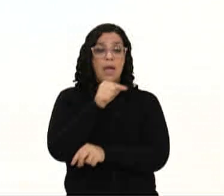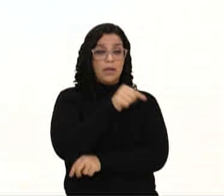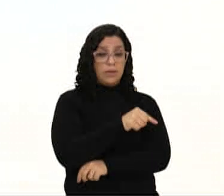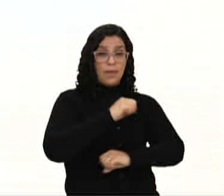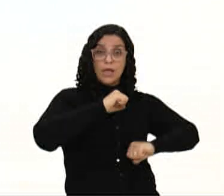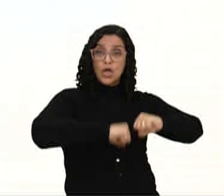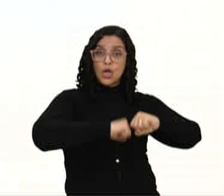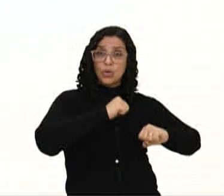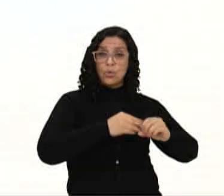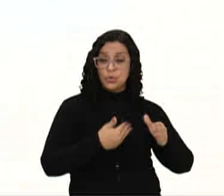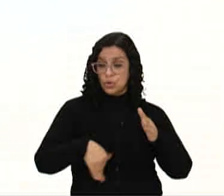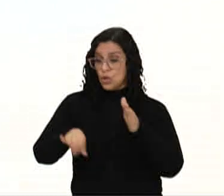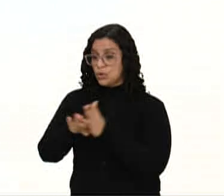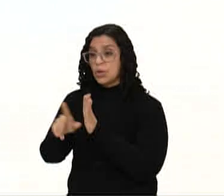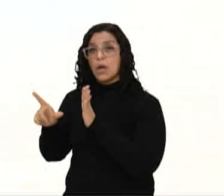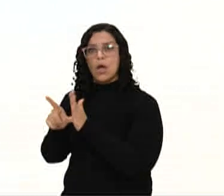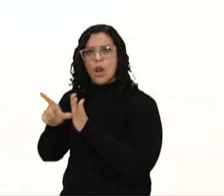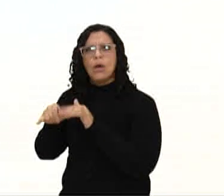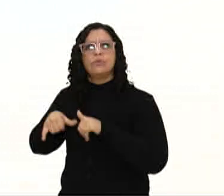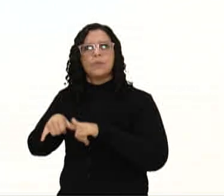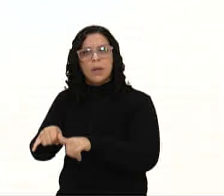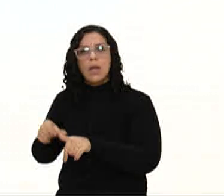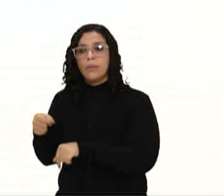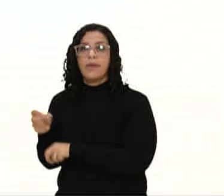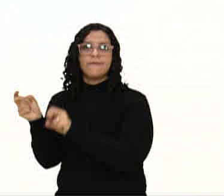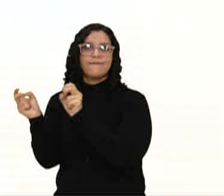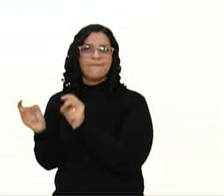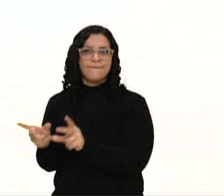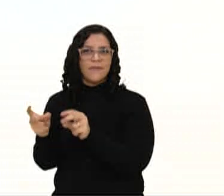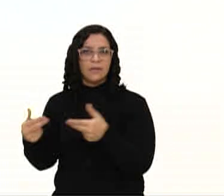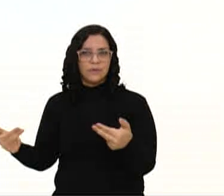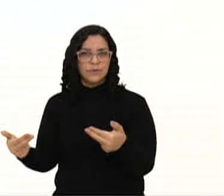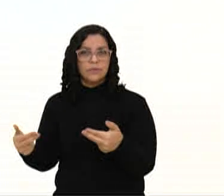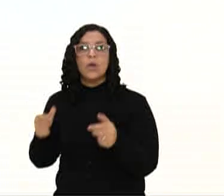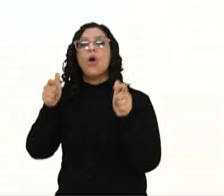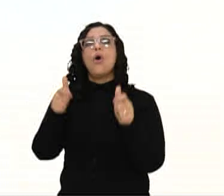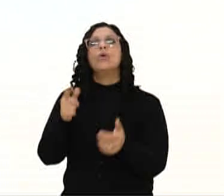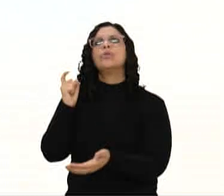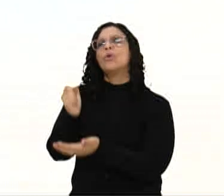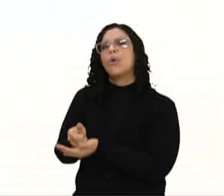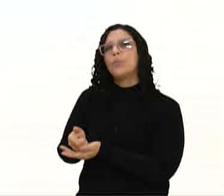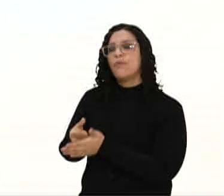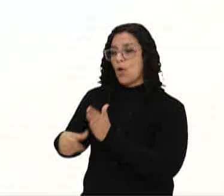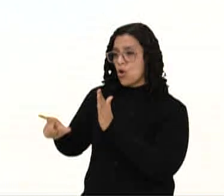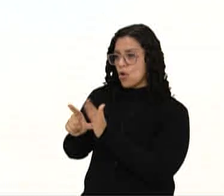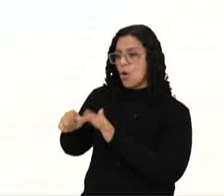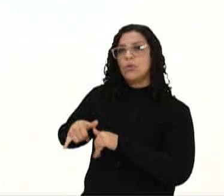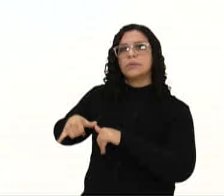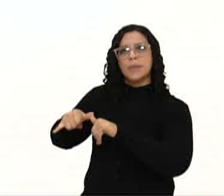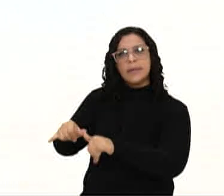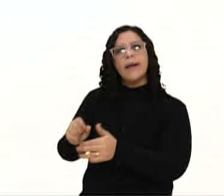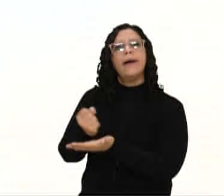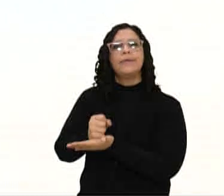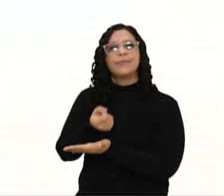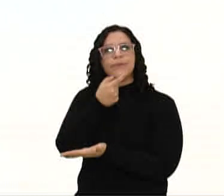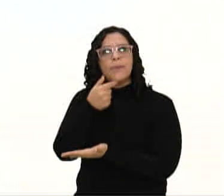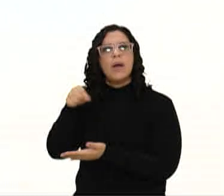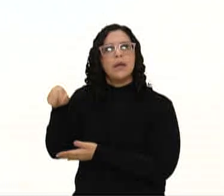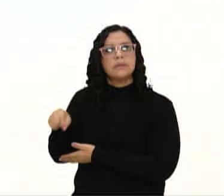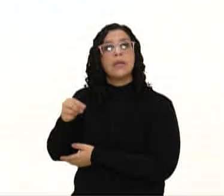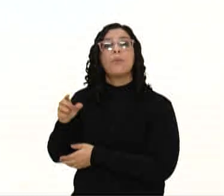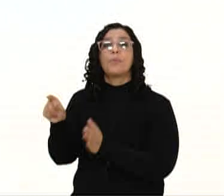daquelas mercadorias que foram fabricadas lá na indústria, certo? Então, onde eu vou comprar? Nas lojas, nos supermercados, isso a gente chama